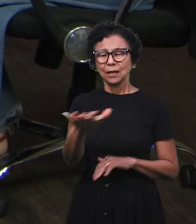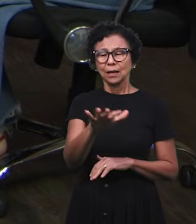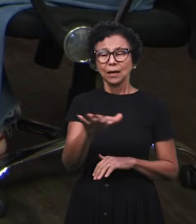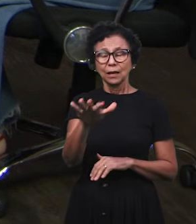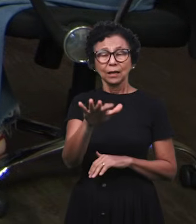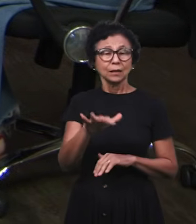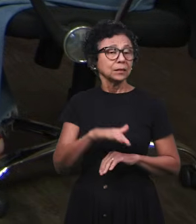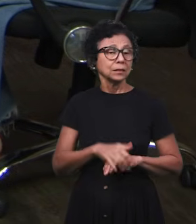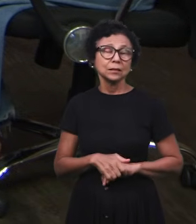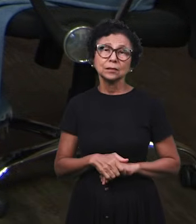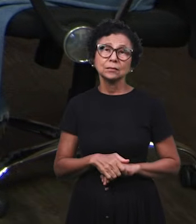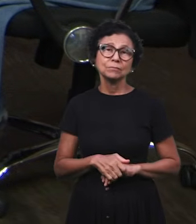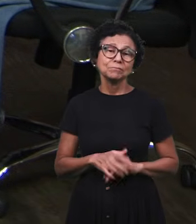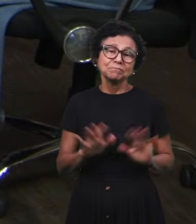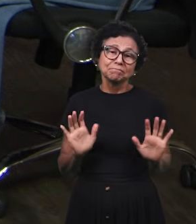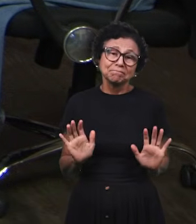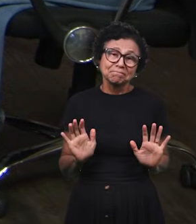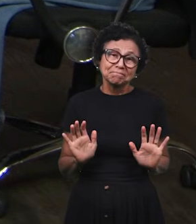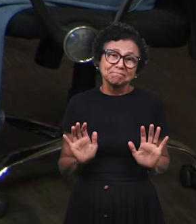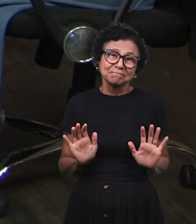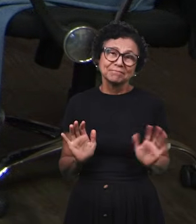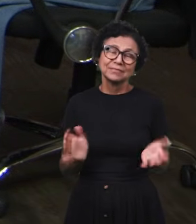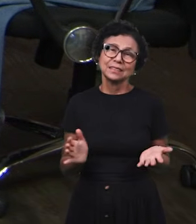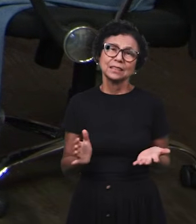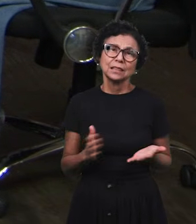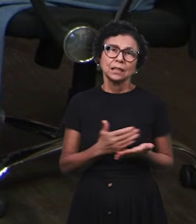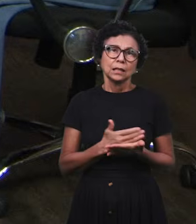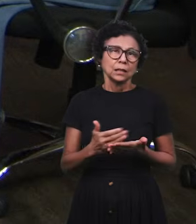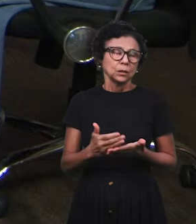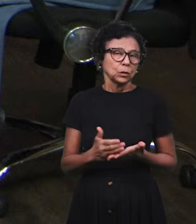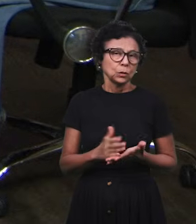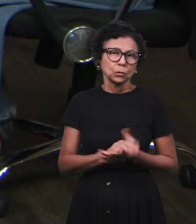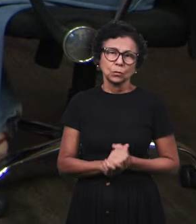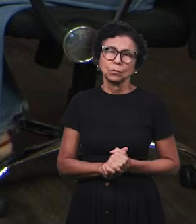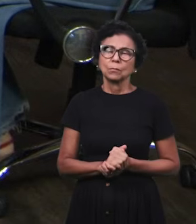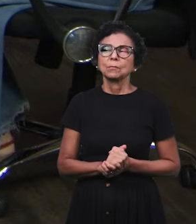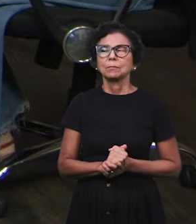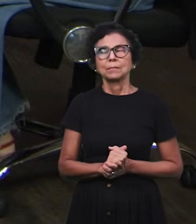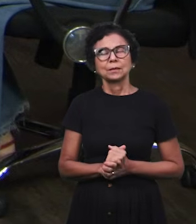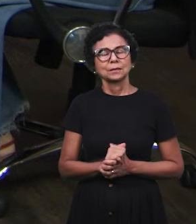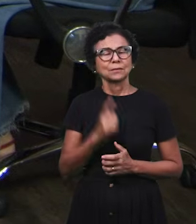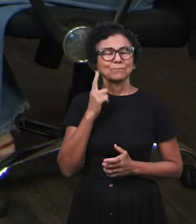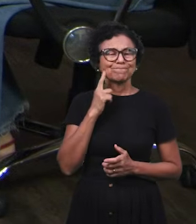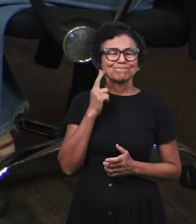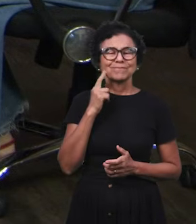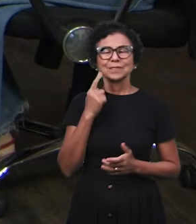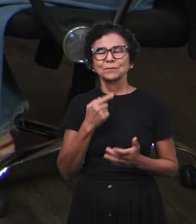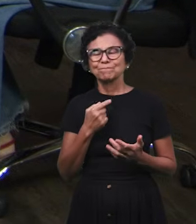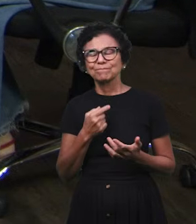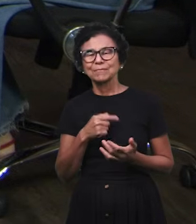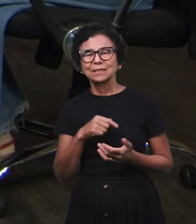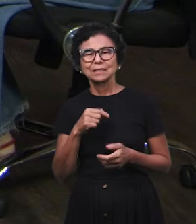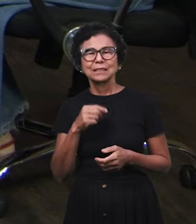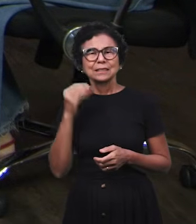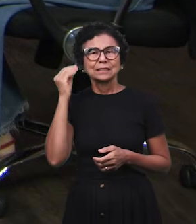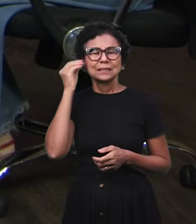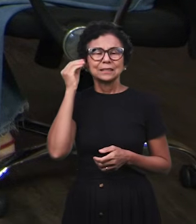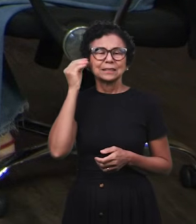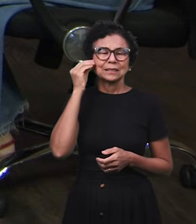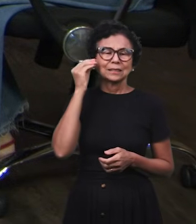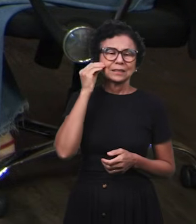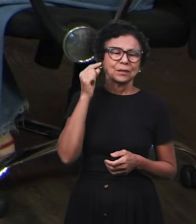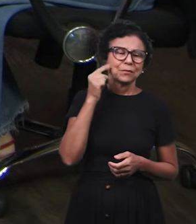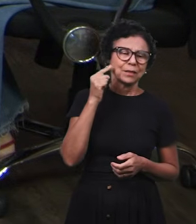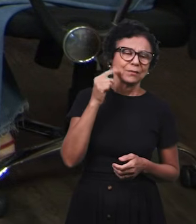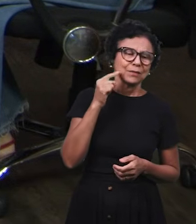tem que nichar pega um nicho que você gosta e estuda para aquilo que você gosta, e o retorno financeiro ele vem. E ele